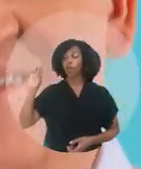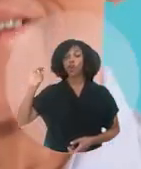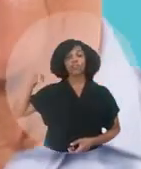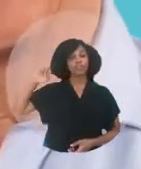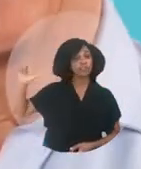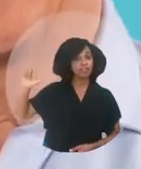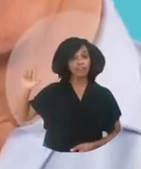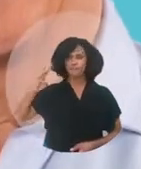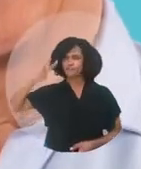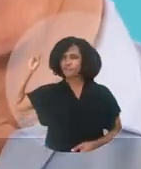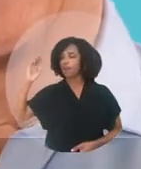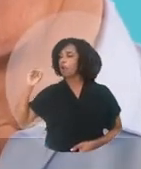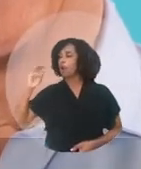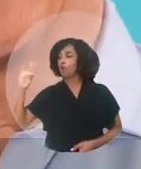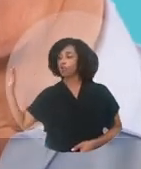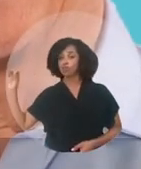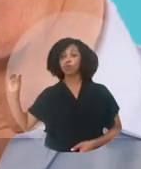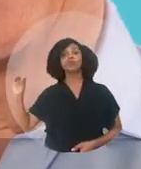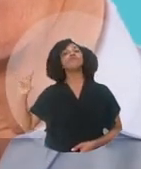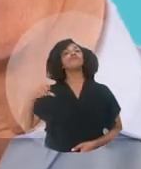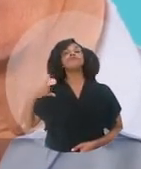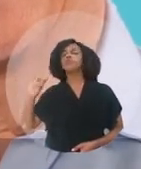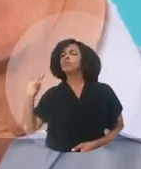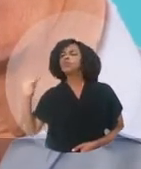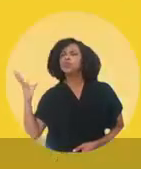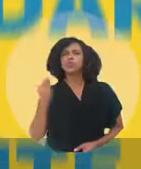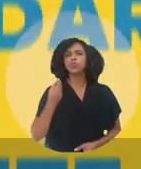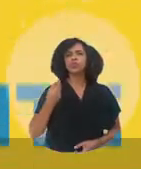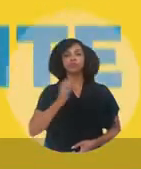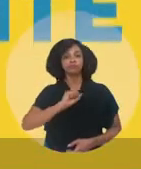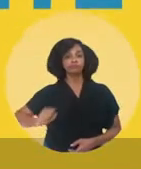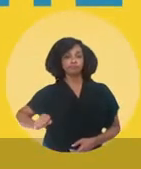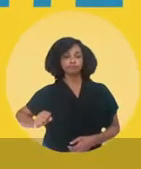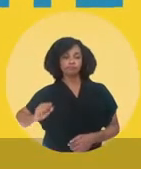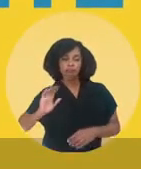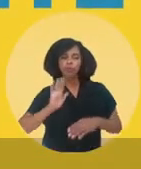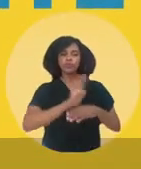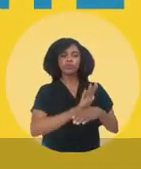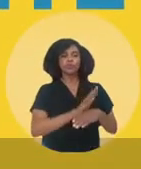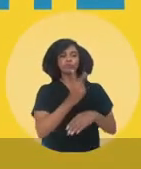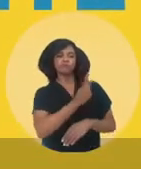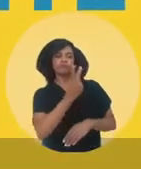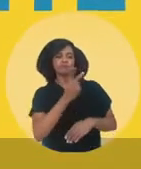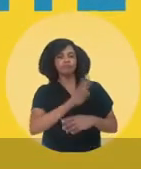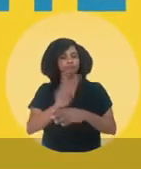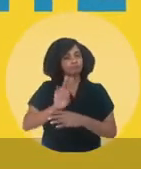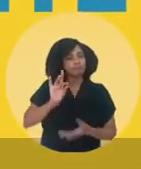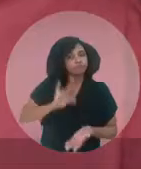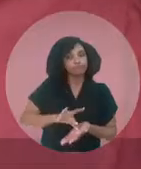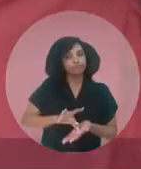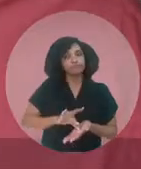Coronel Wagner e Otto, todos os senadores, para ajudar Isidório e Eleusa a cuidar de gente de